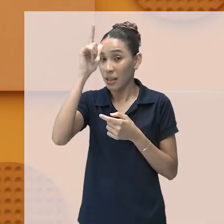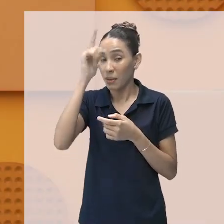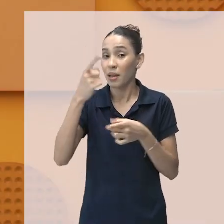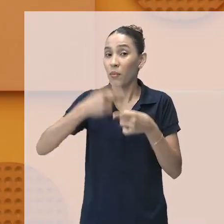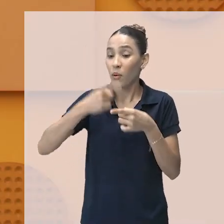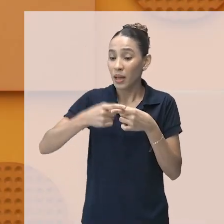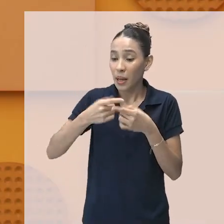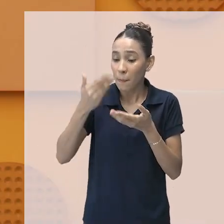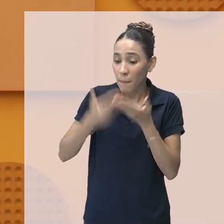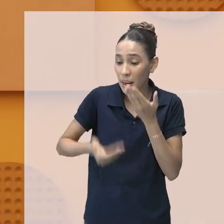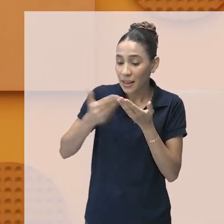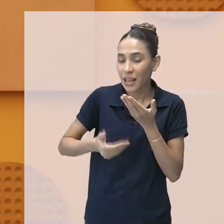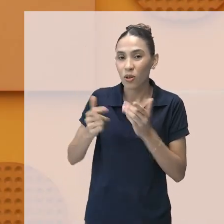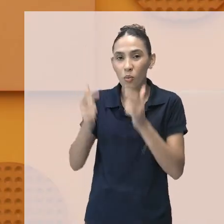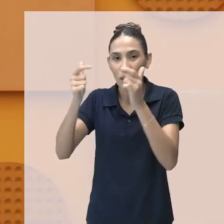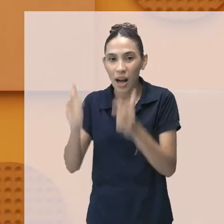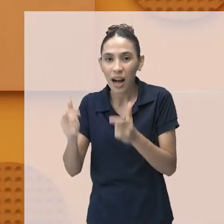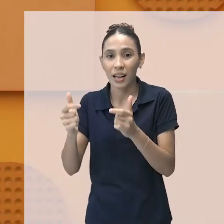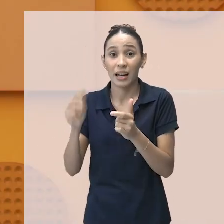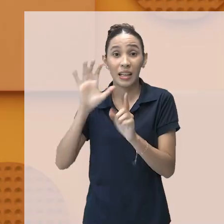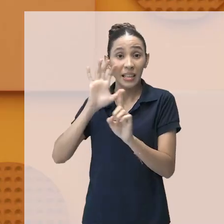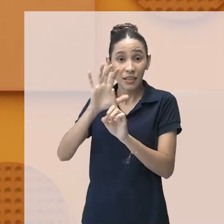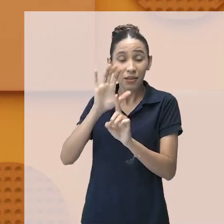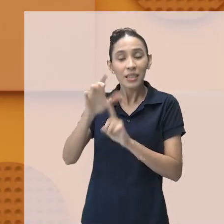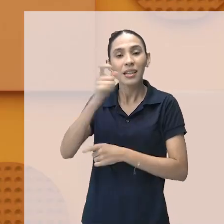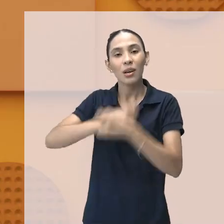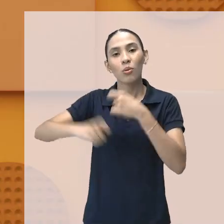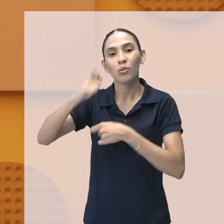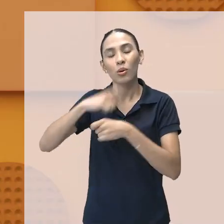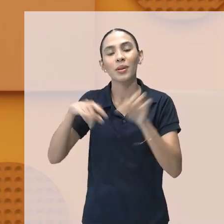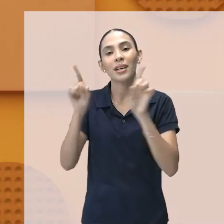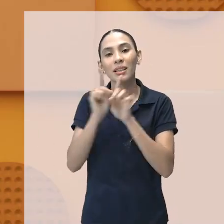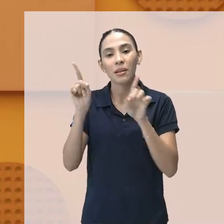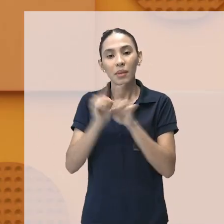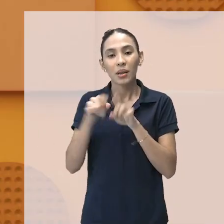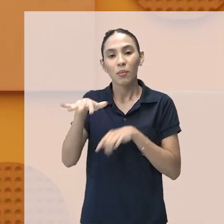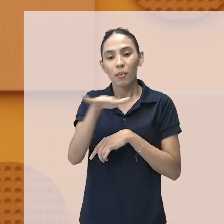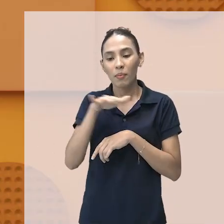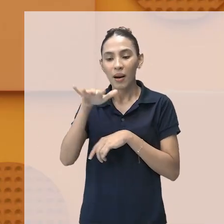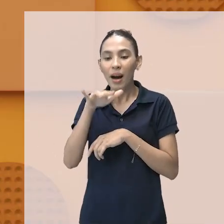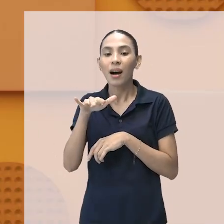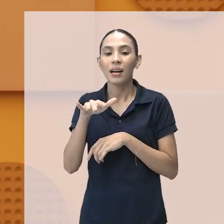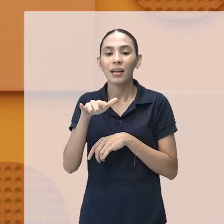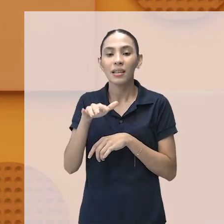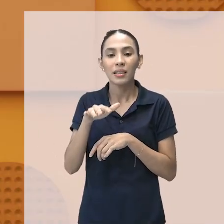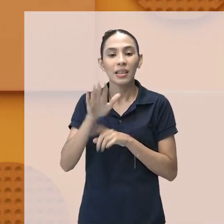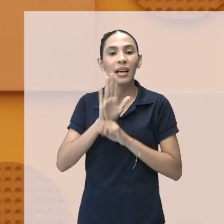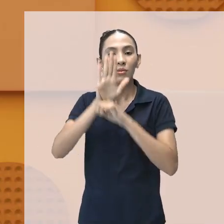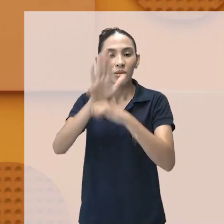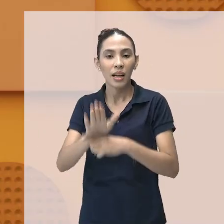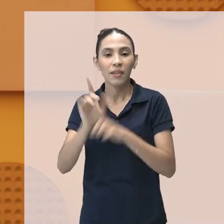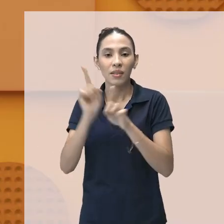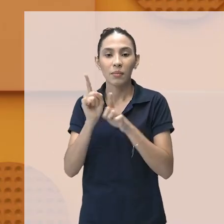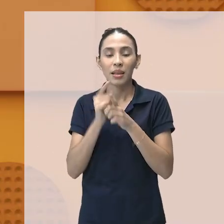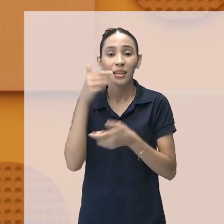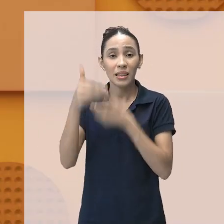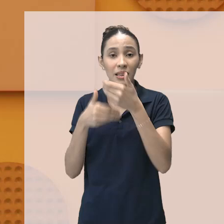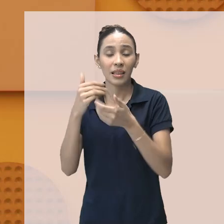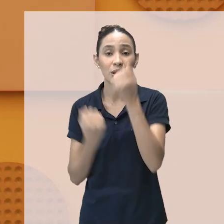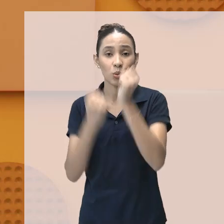área de grande influência econômica e também uma área que ajudava, né, na